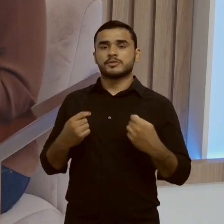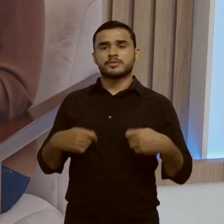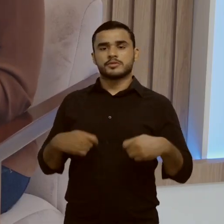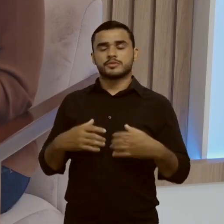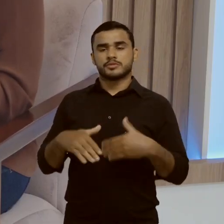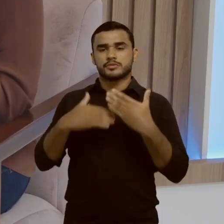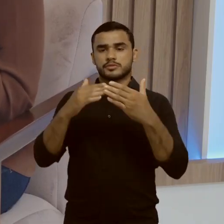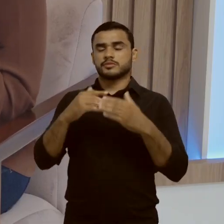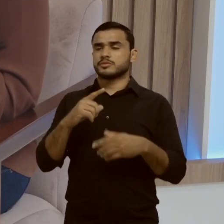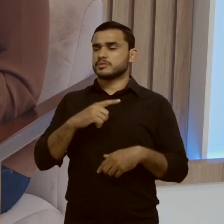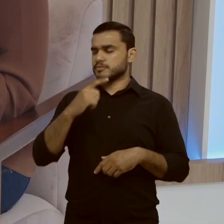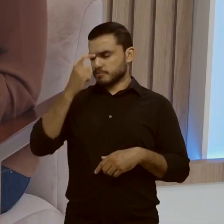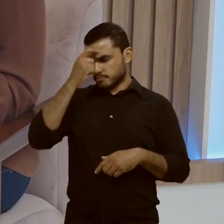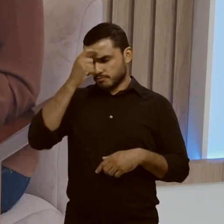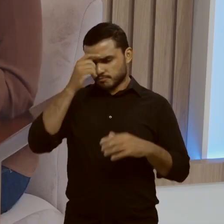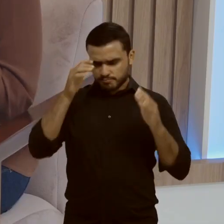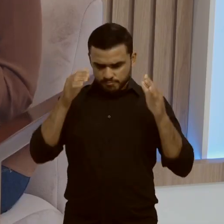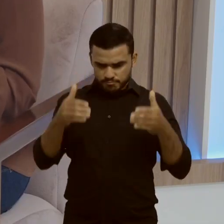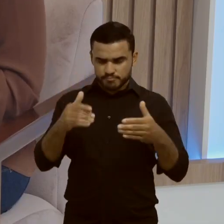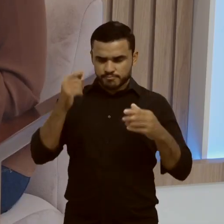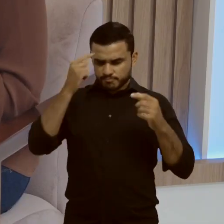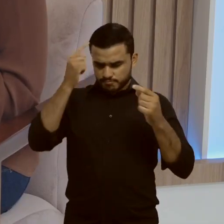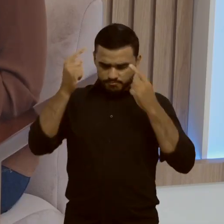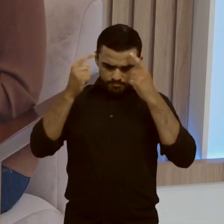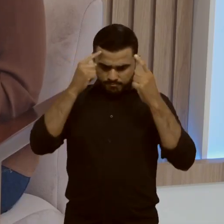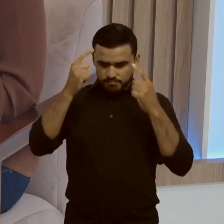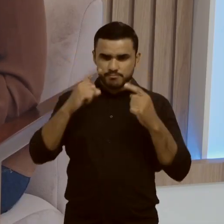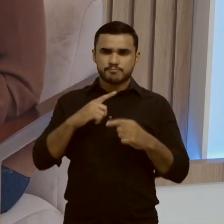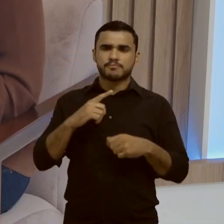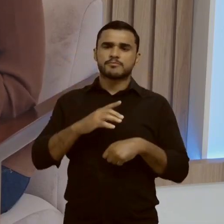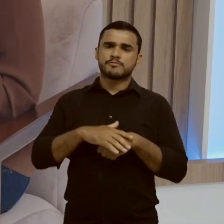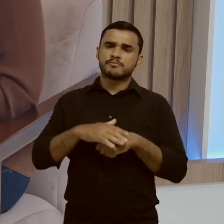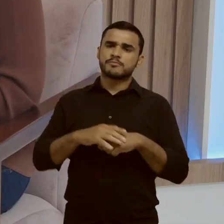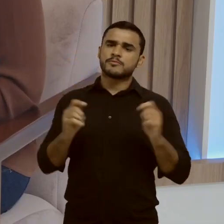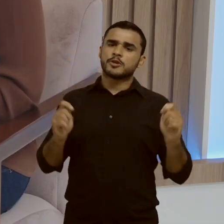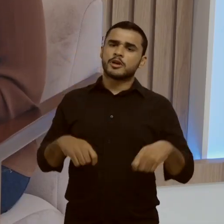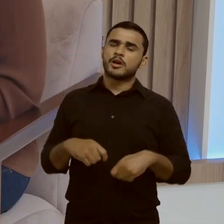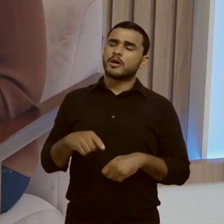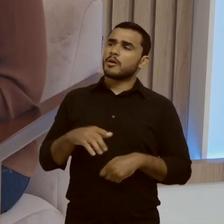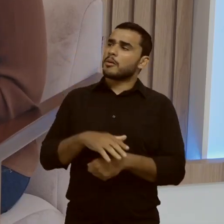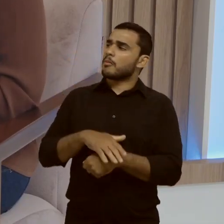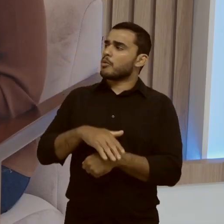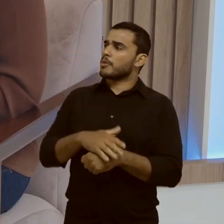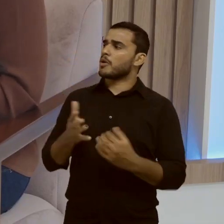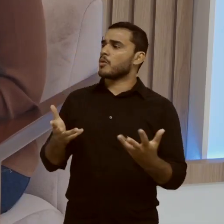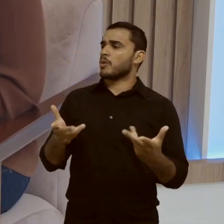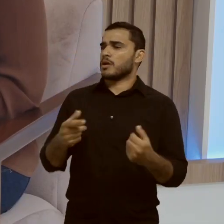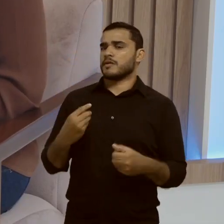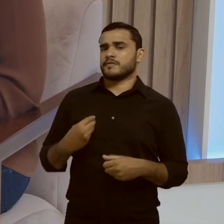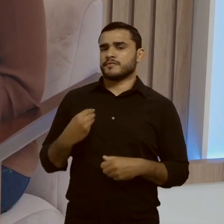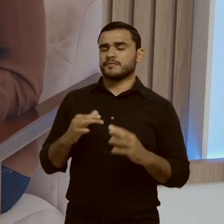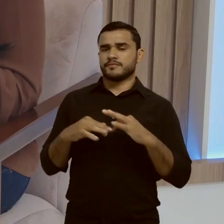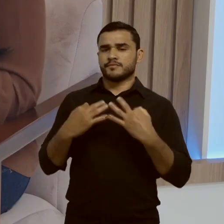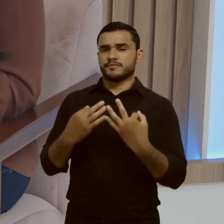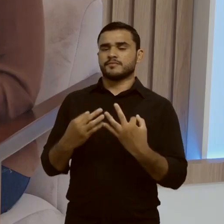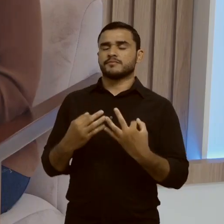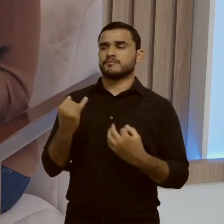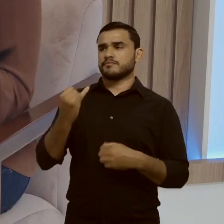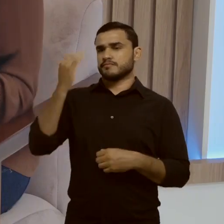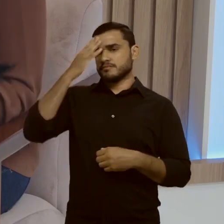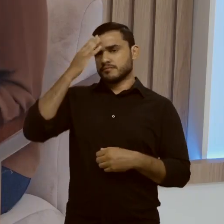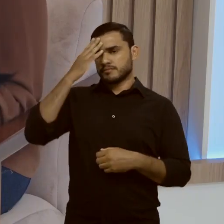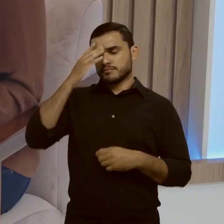um jogo, a concentração, criatividade, além do tempo de qualidade com essa família, é muito importante a gente